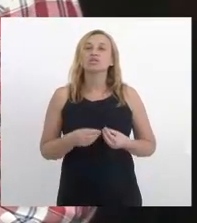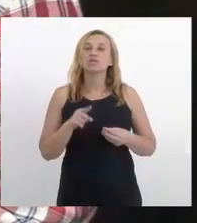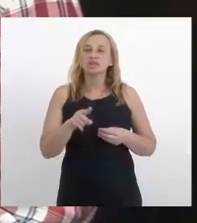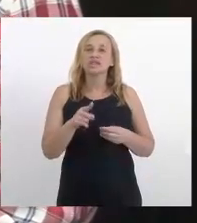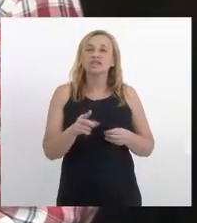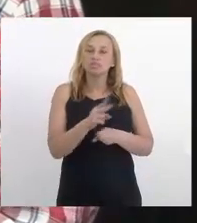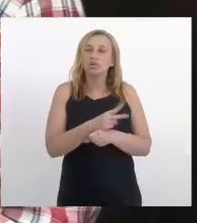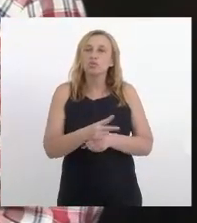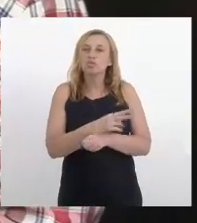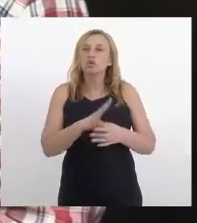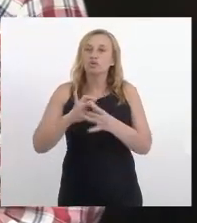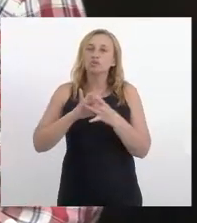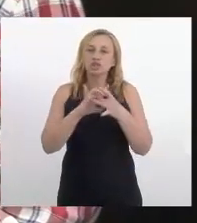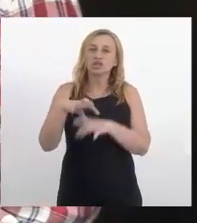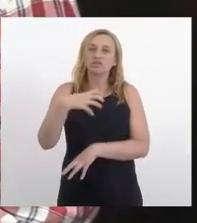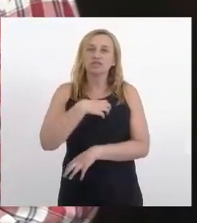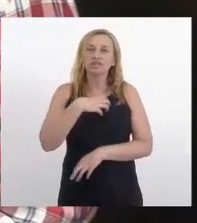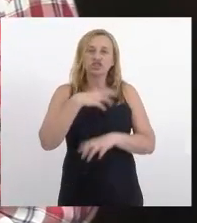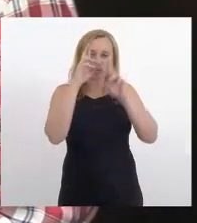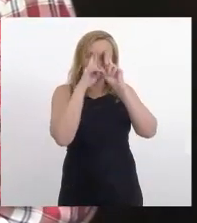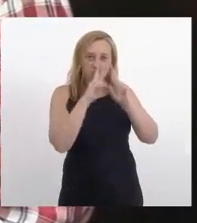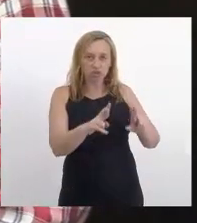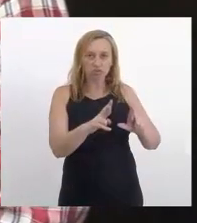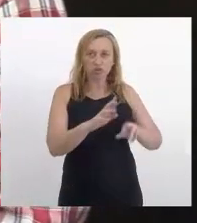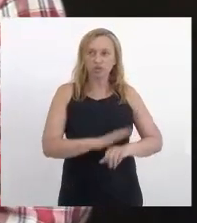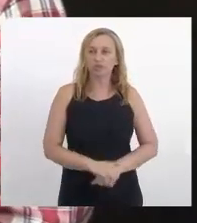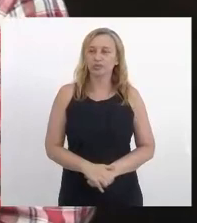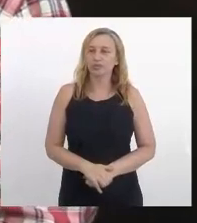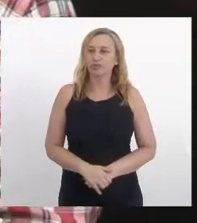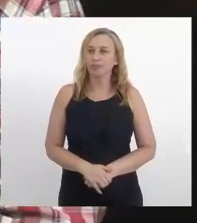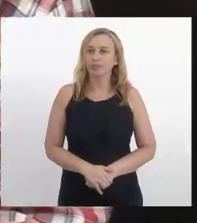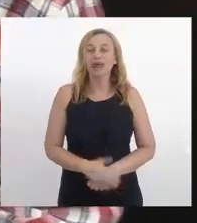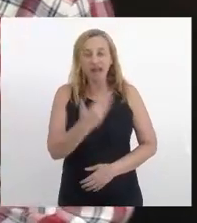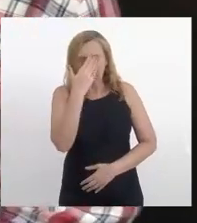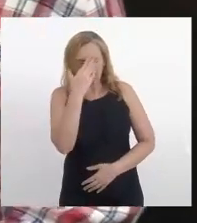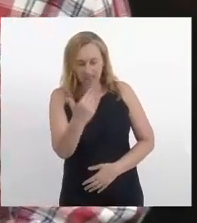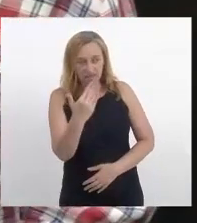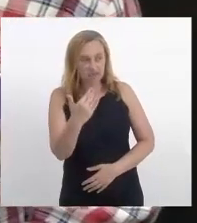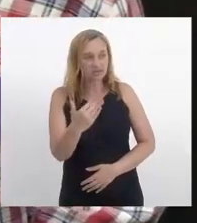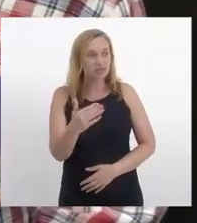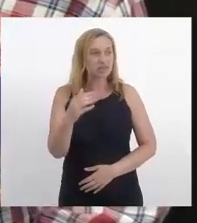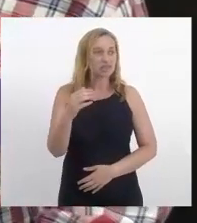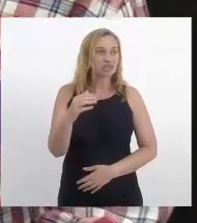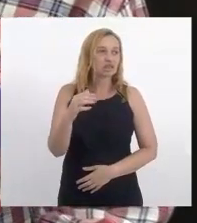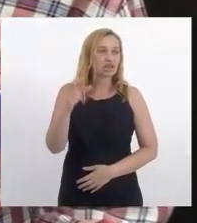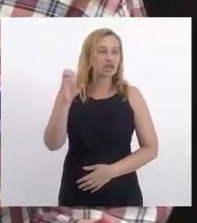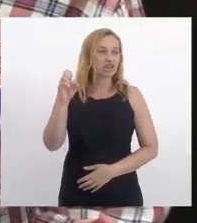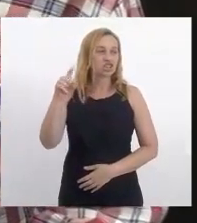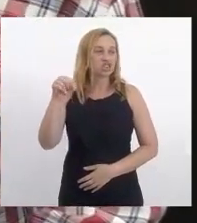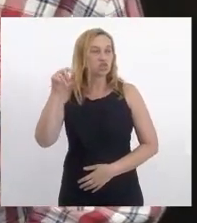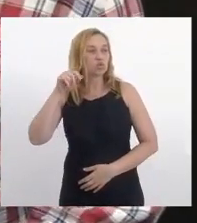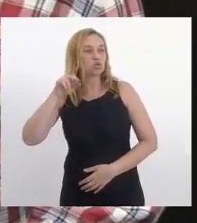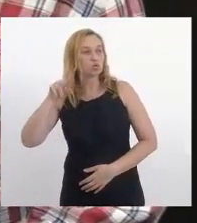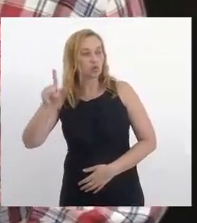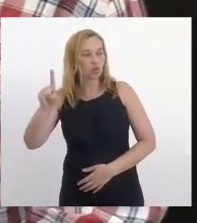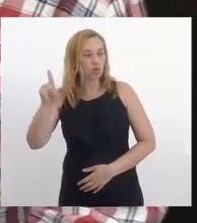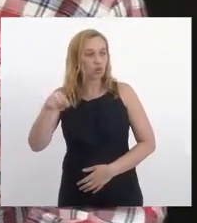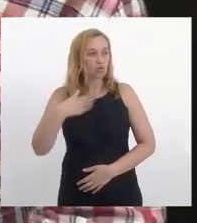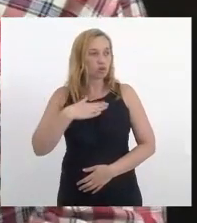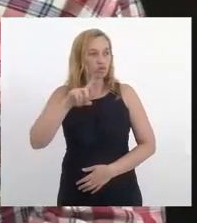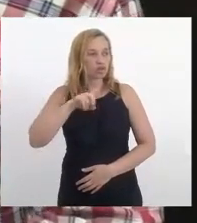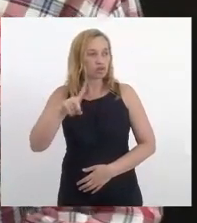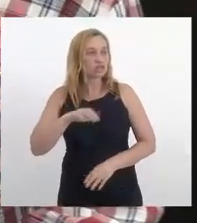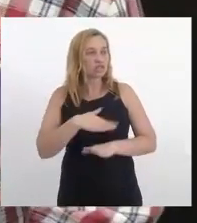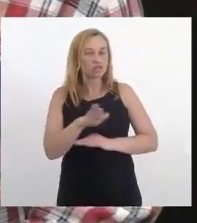unir no sentido de respeito. Agradecer a Xangô, o meu Deus, agradecer a